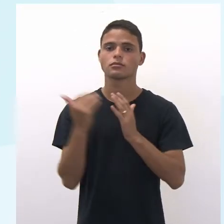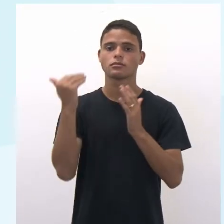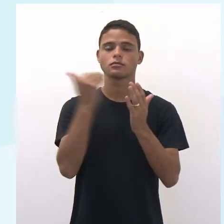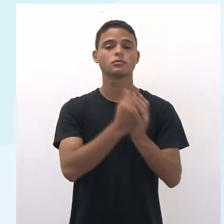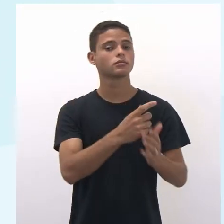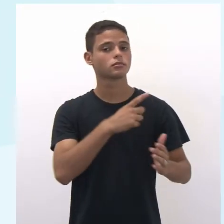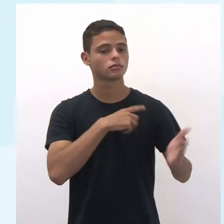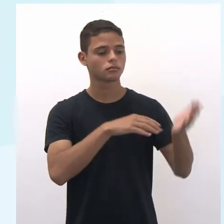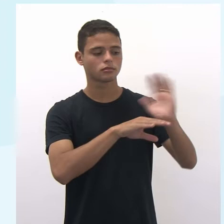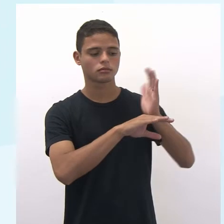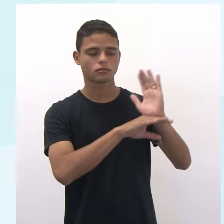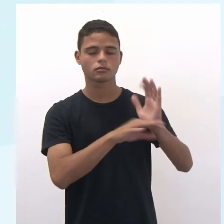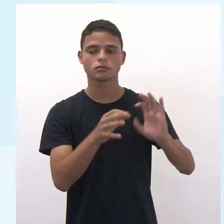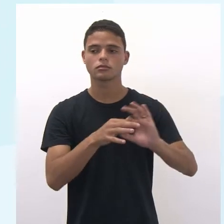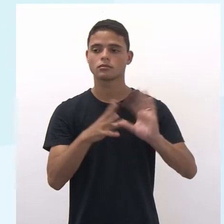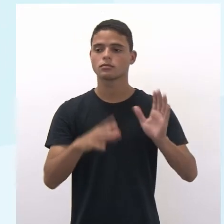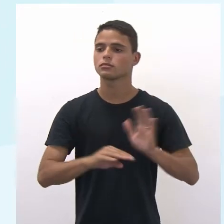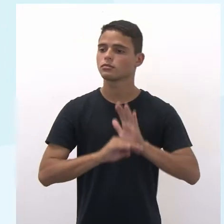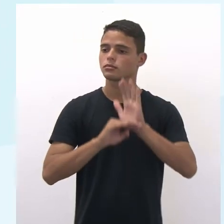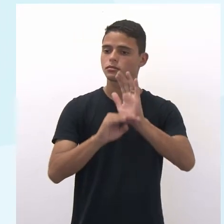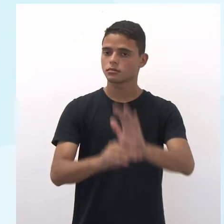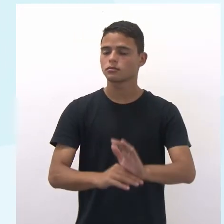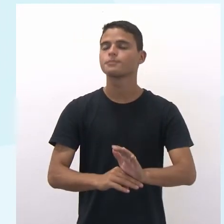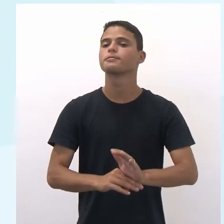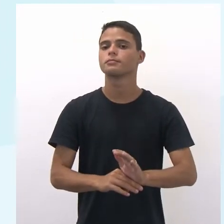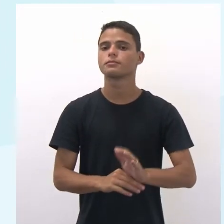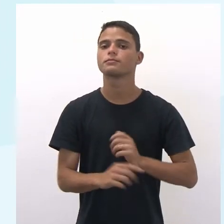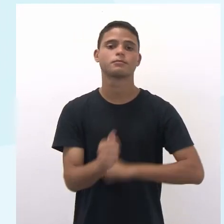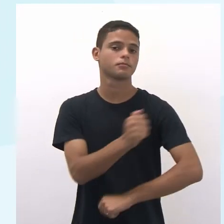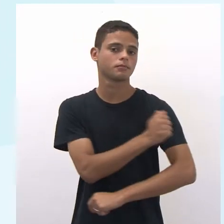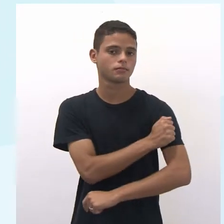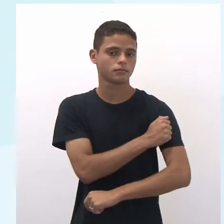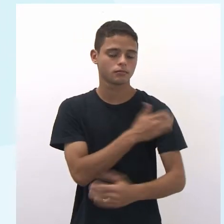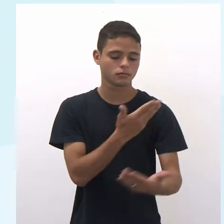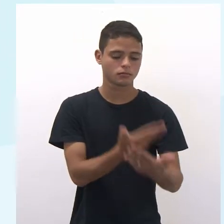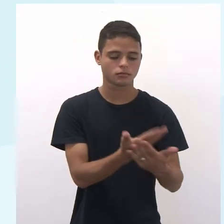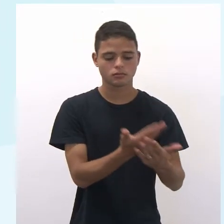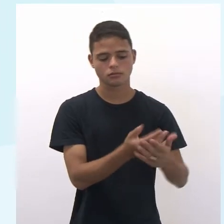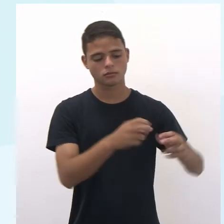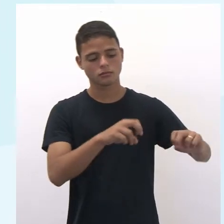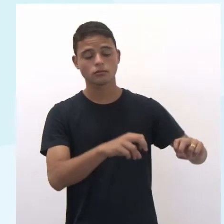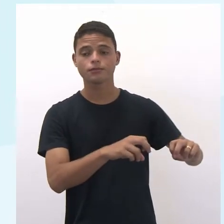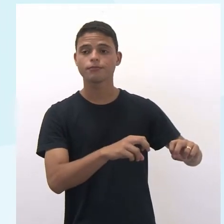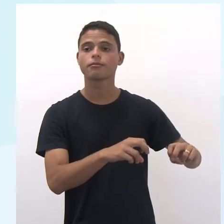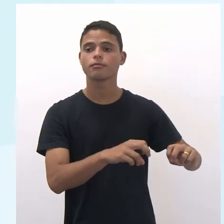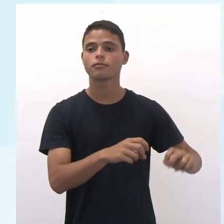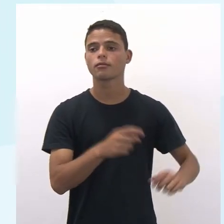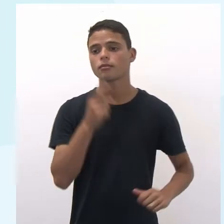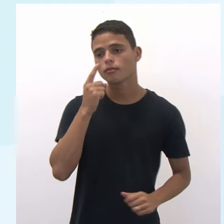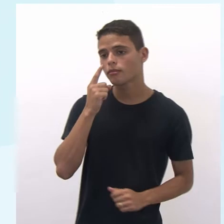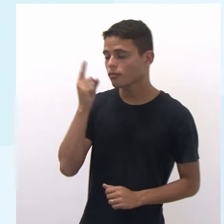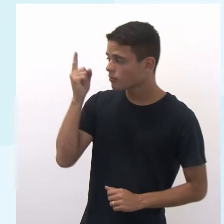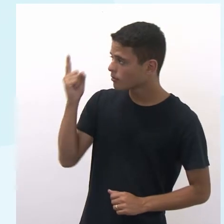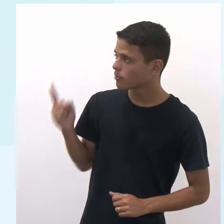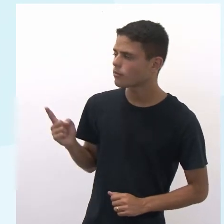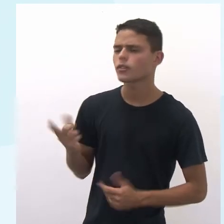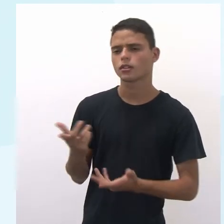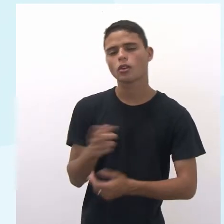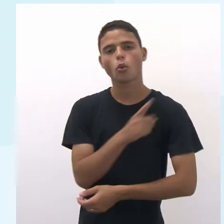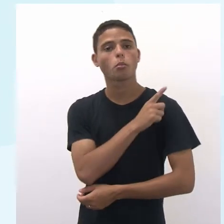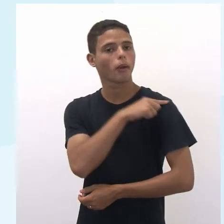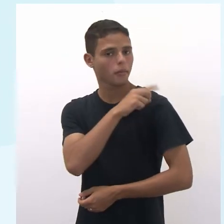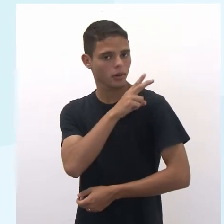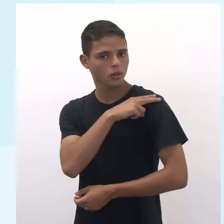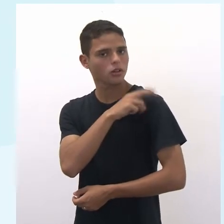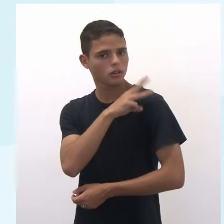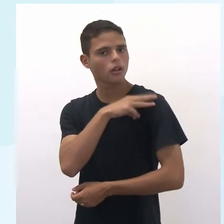vídeo disponível que vai justamente possibilitar que o estudante, veja, nesse caso aqui nós estamos falando de ensino médio, né?